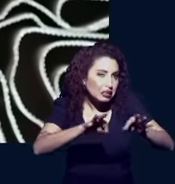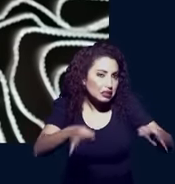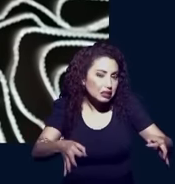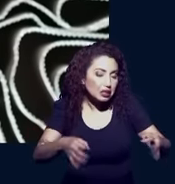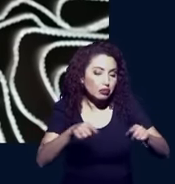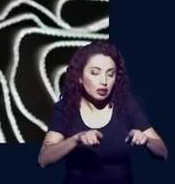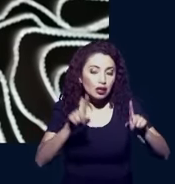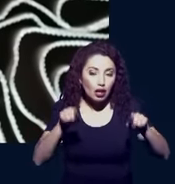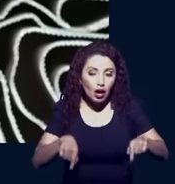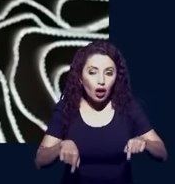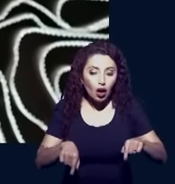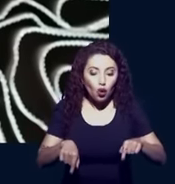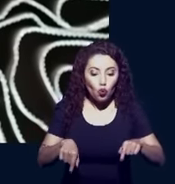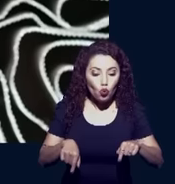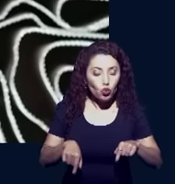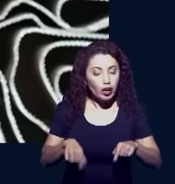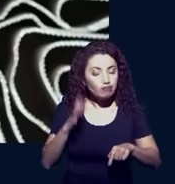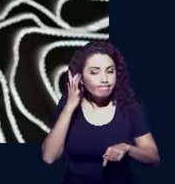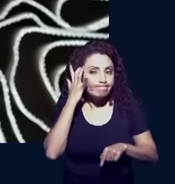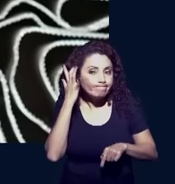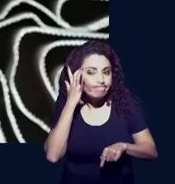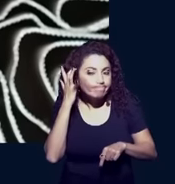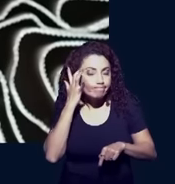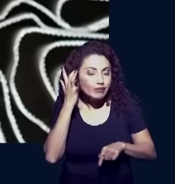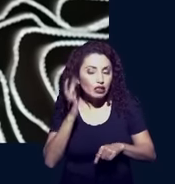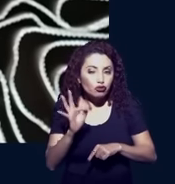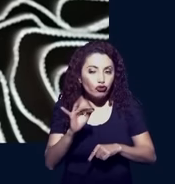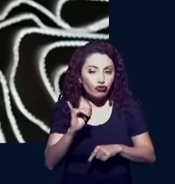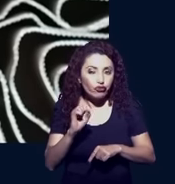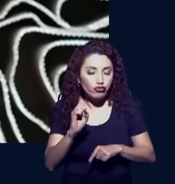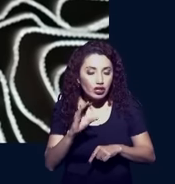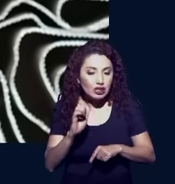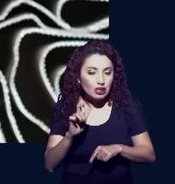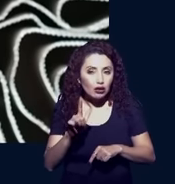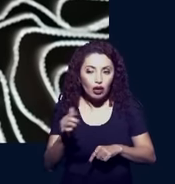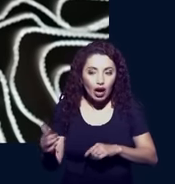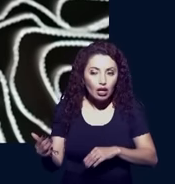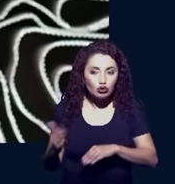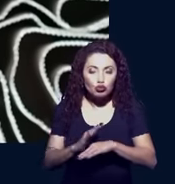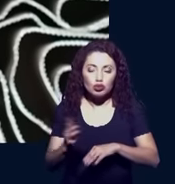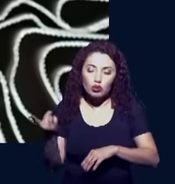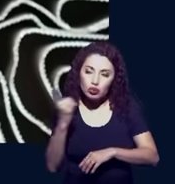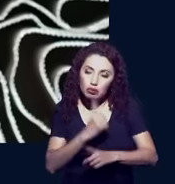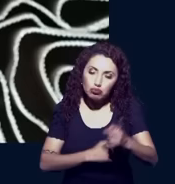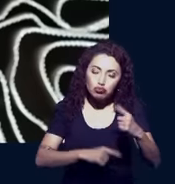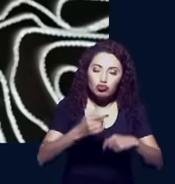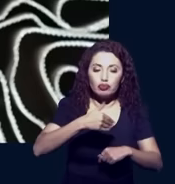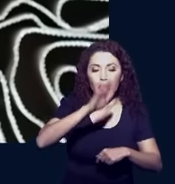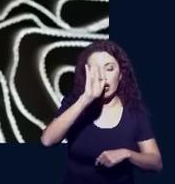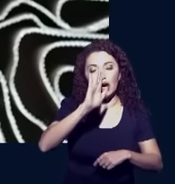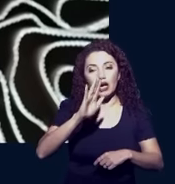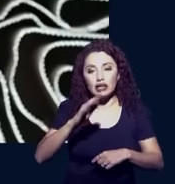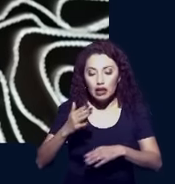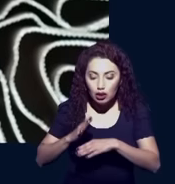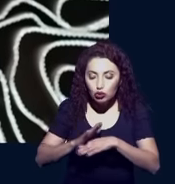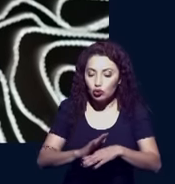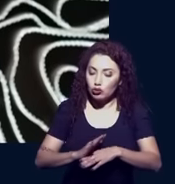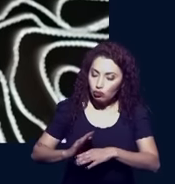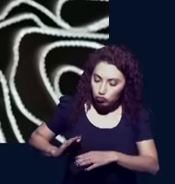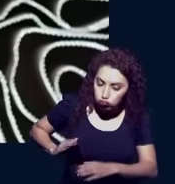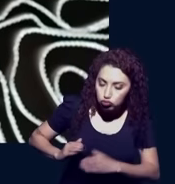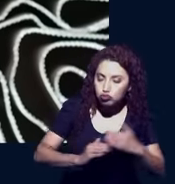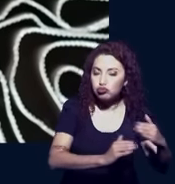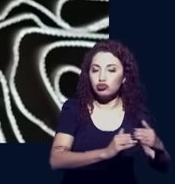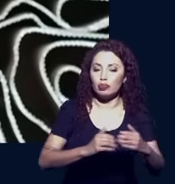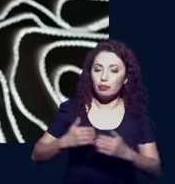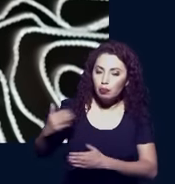disciplina fiscal nos leva muito muito mais longe do ponto de vista de atração de investimento de de produtividade e principalmente